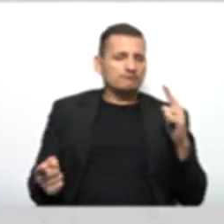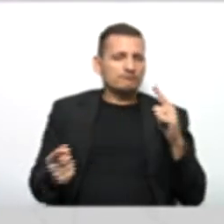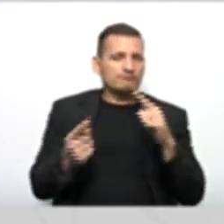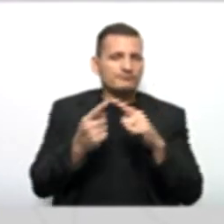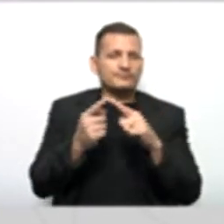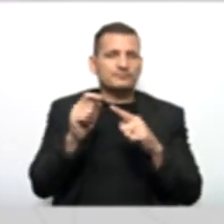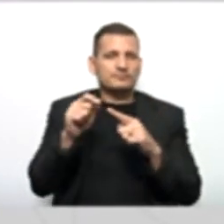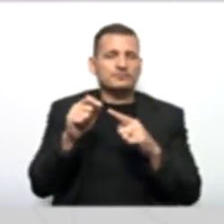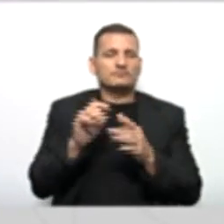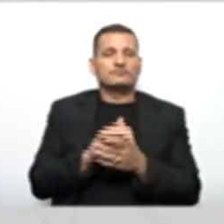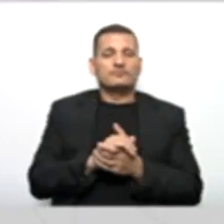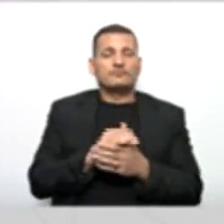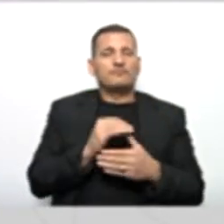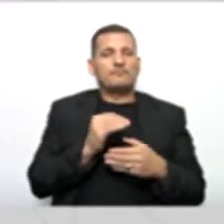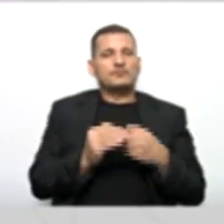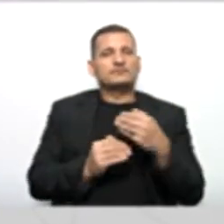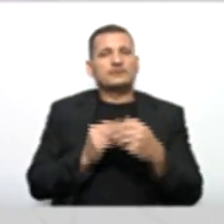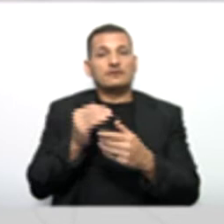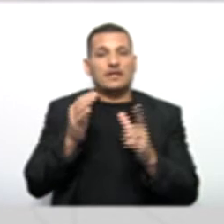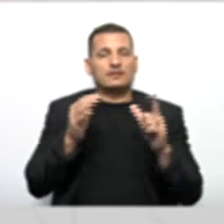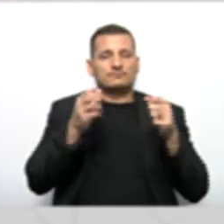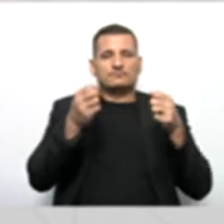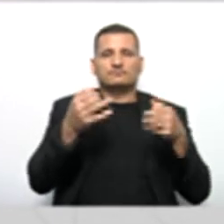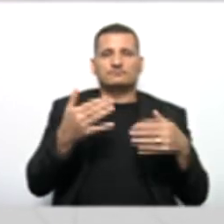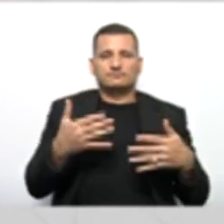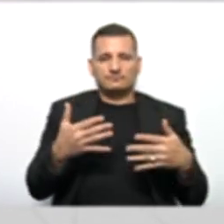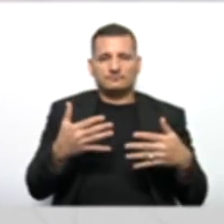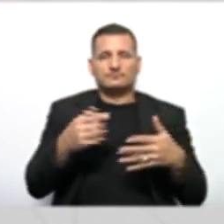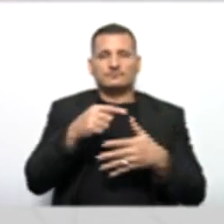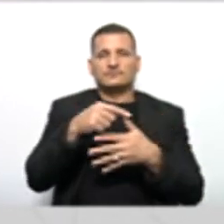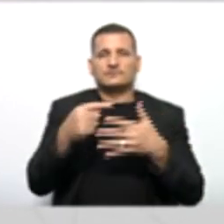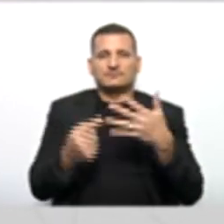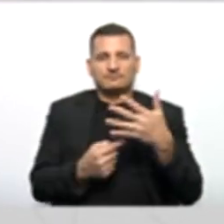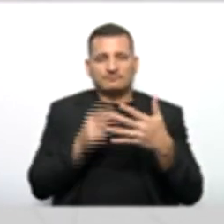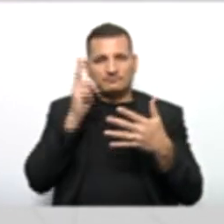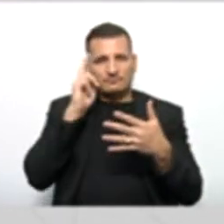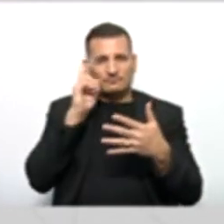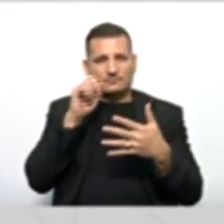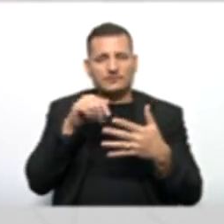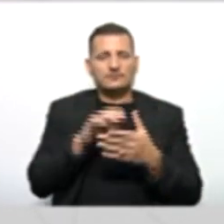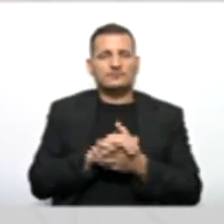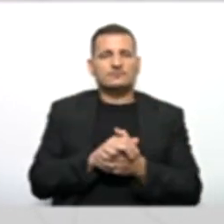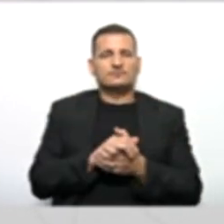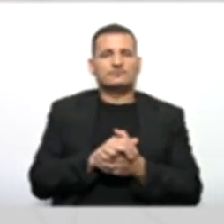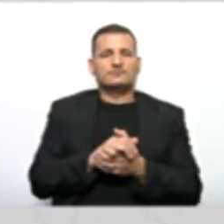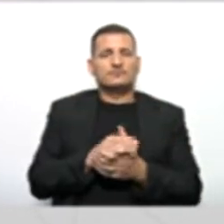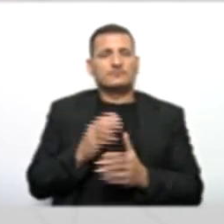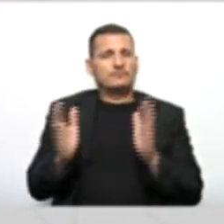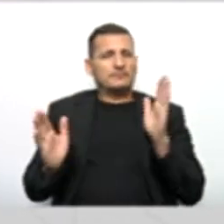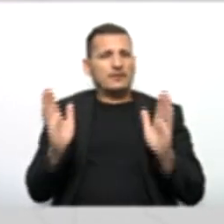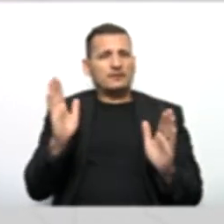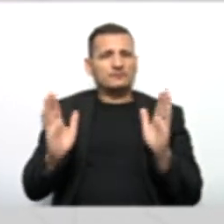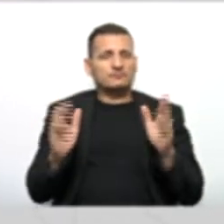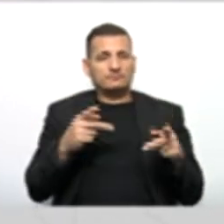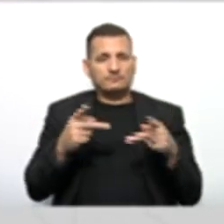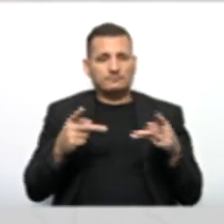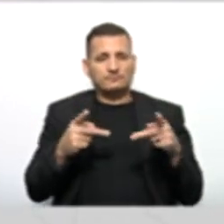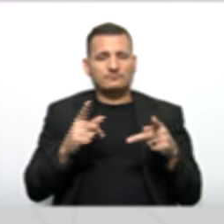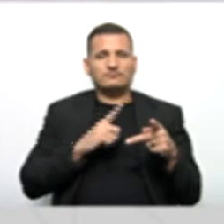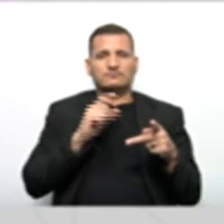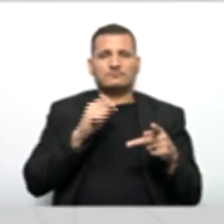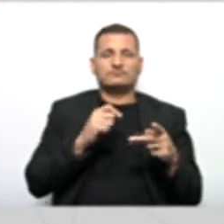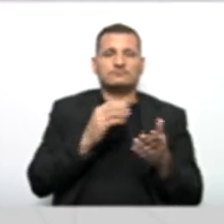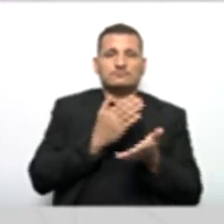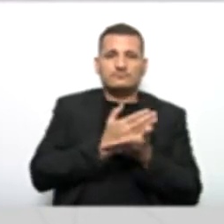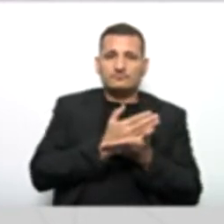aos macroprocessos apresentados anteriormente, que é o ciclo de vida de um projeto. Ele vai consistir em iniciar